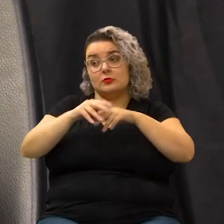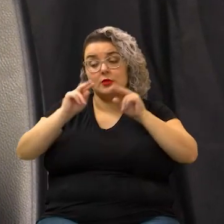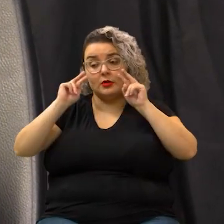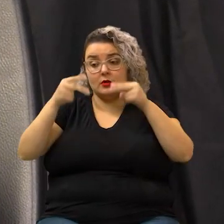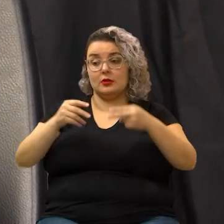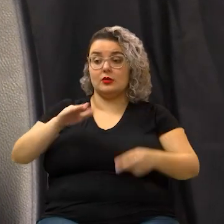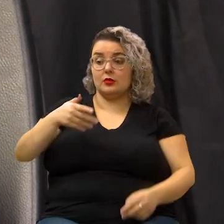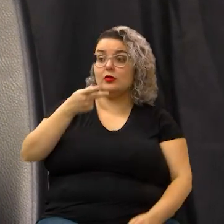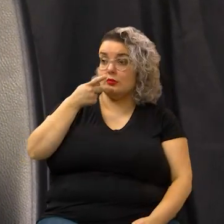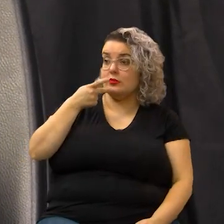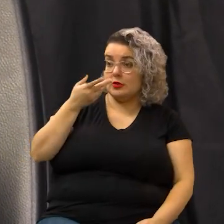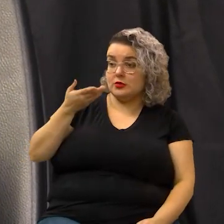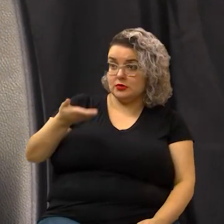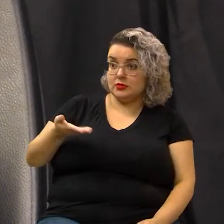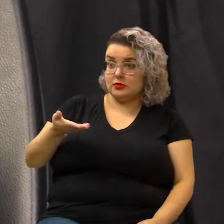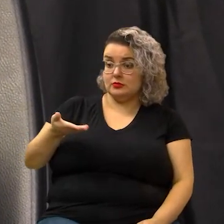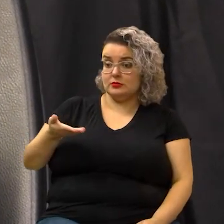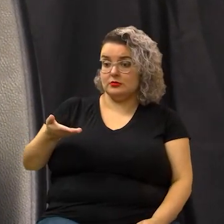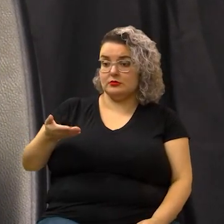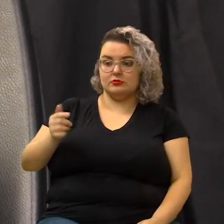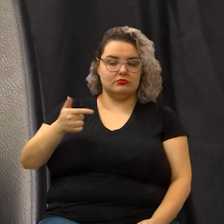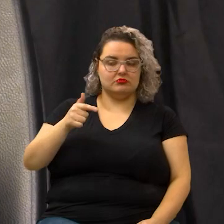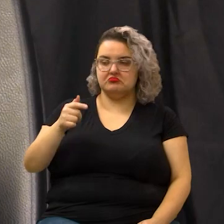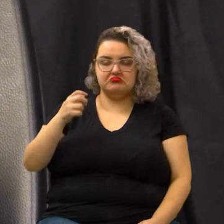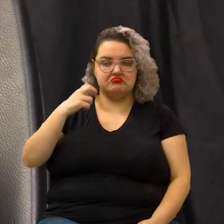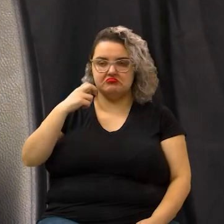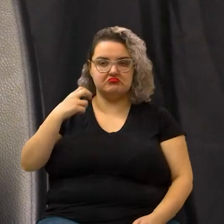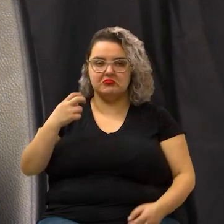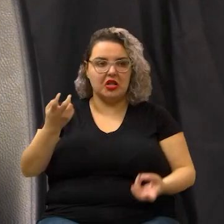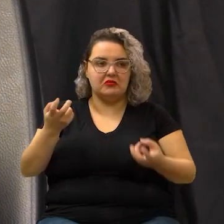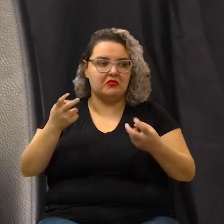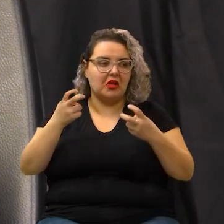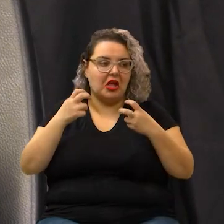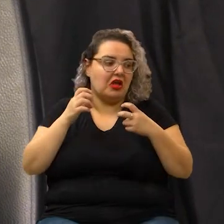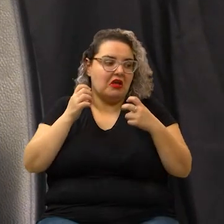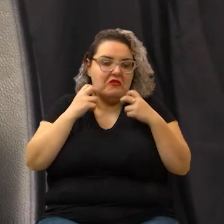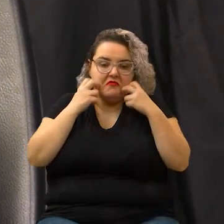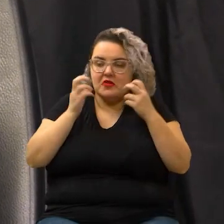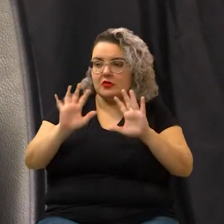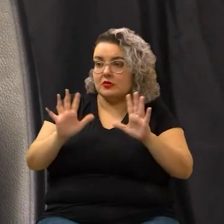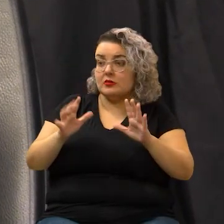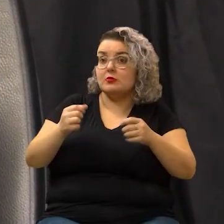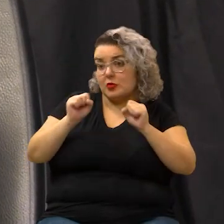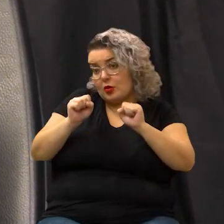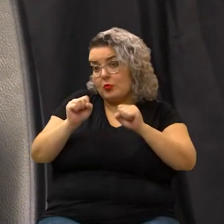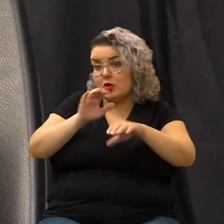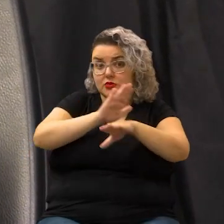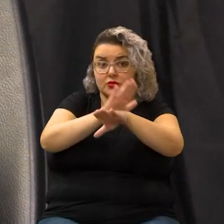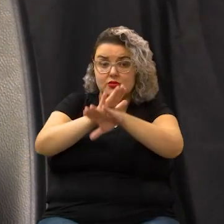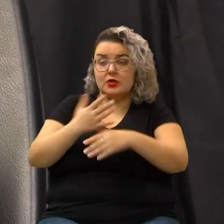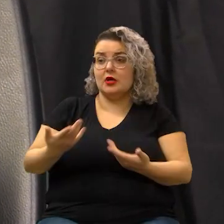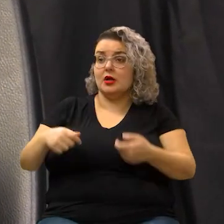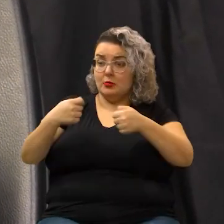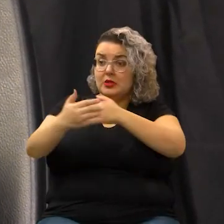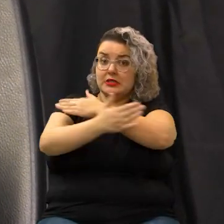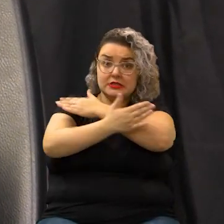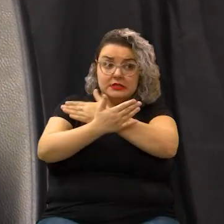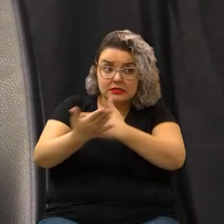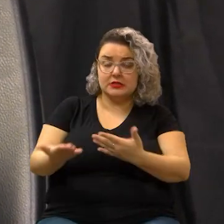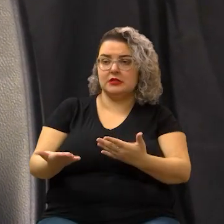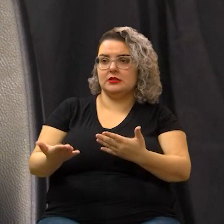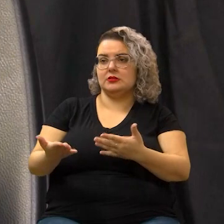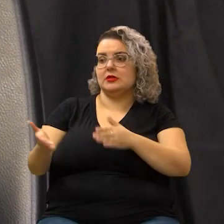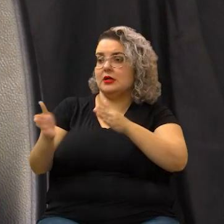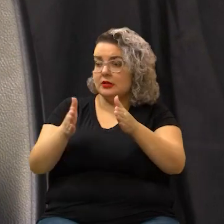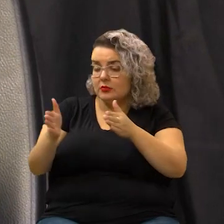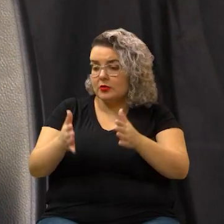que ser humilde para reconhecer. E quando eu falo isso aqui, sem vergonha nenhuma, porque eu sei que eu posso estar ajudando outras pessoas, porque eu precisei